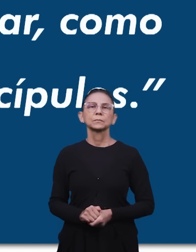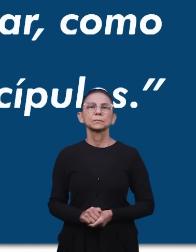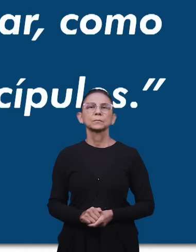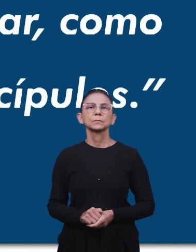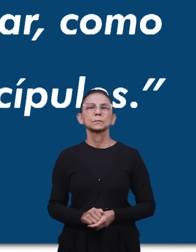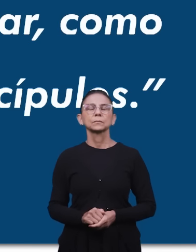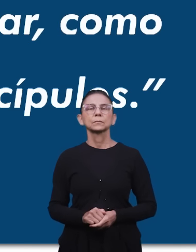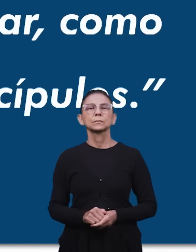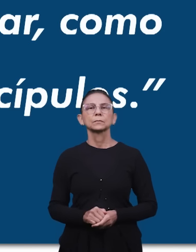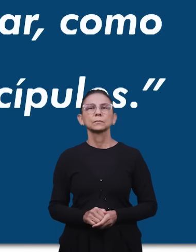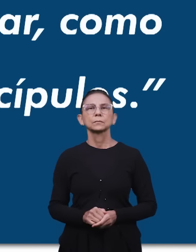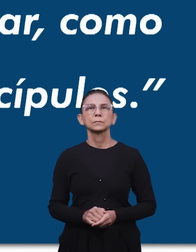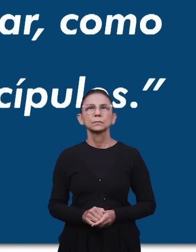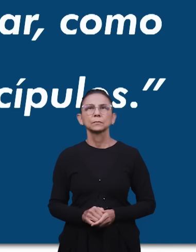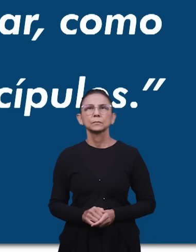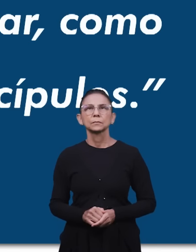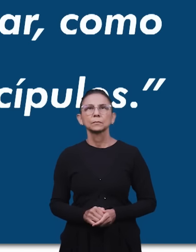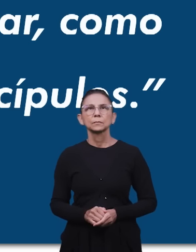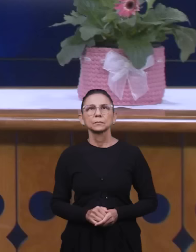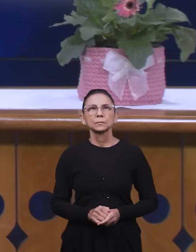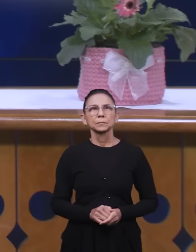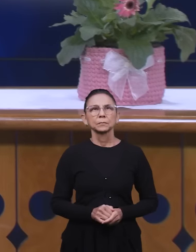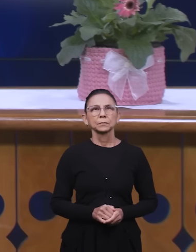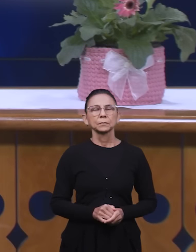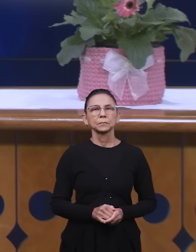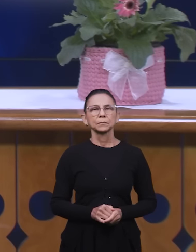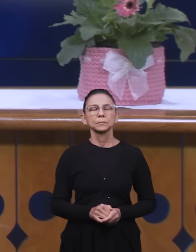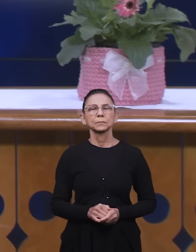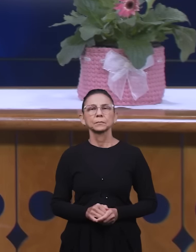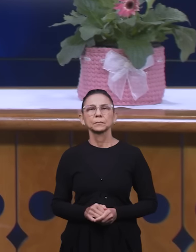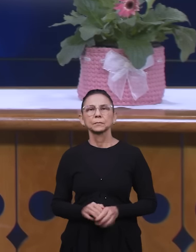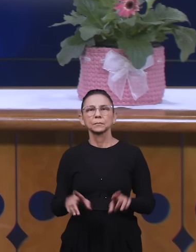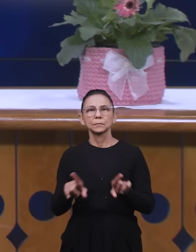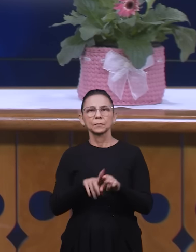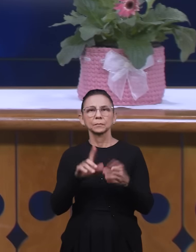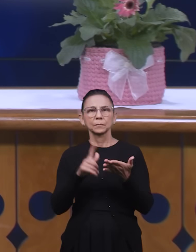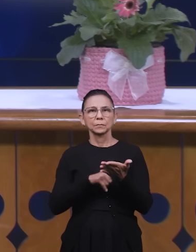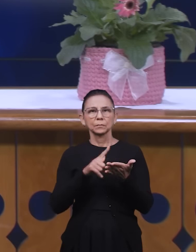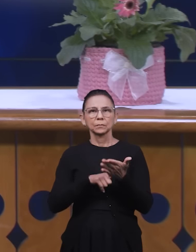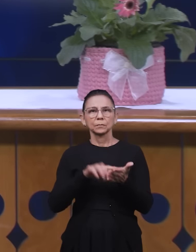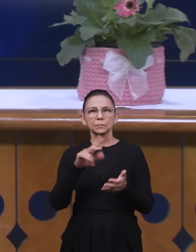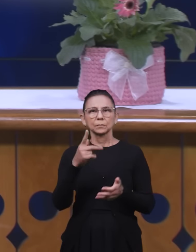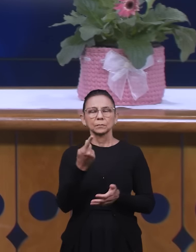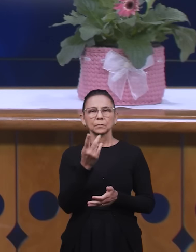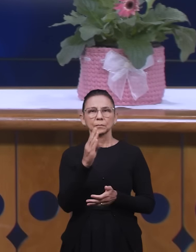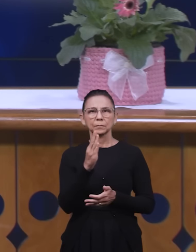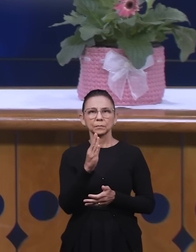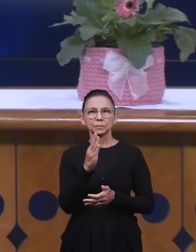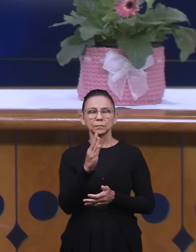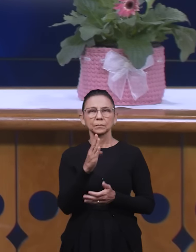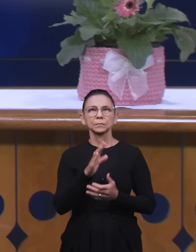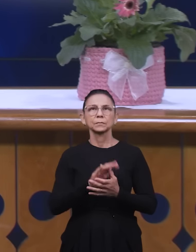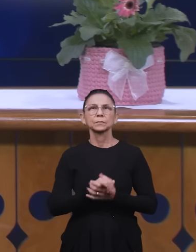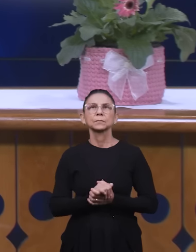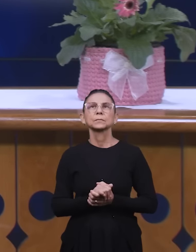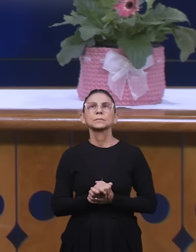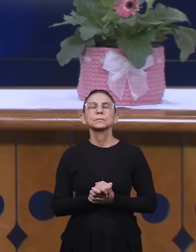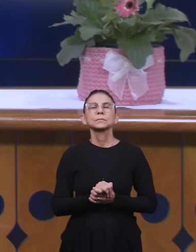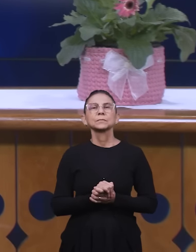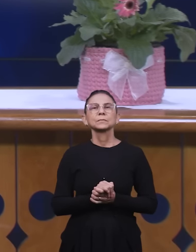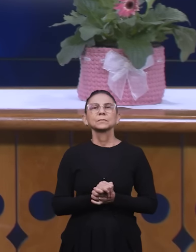irmãos, em Hebreus, capítulo 12, versículo 2,